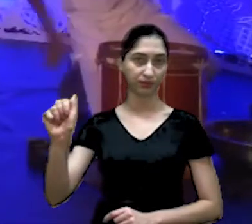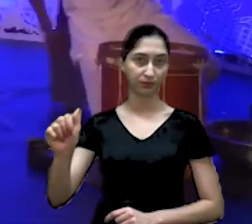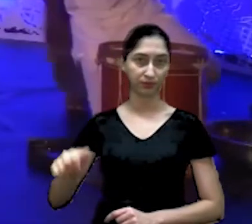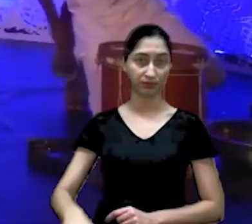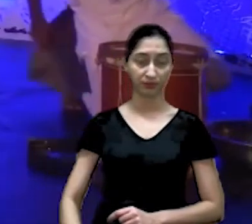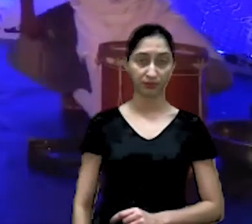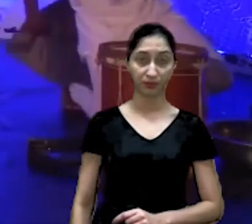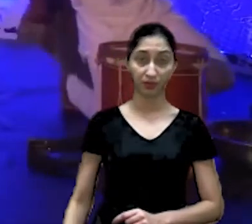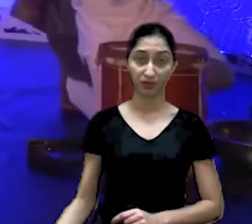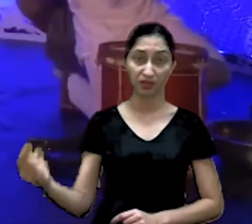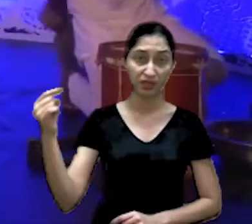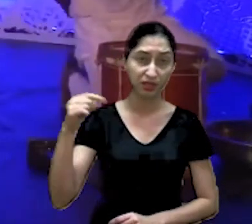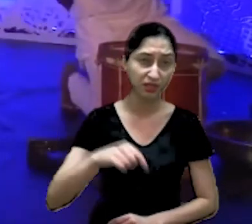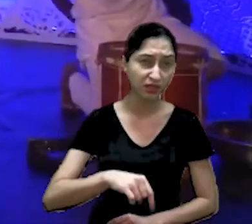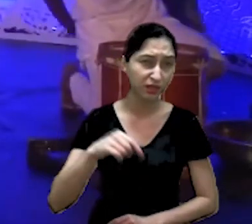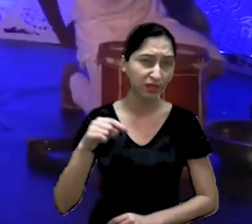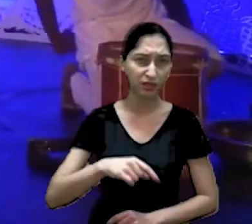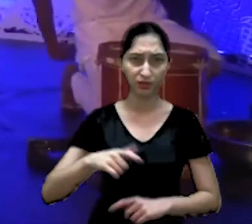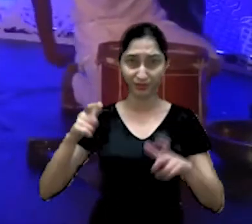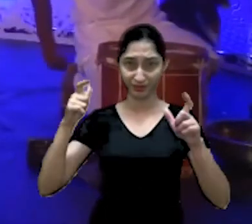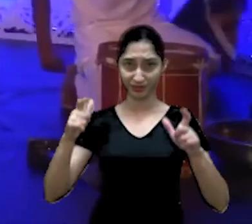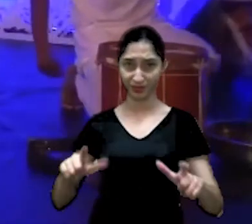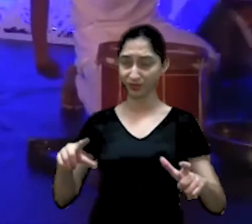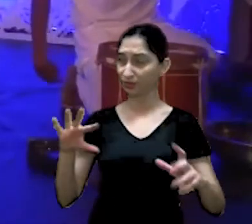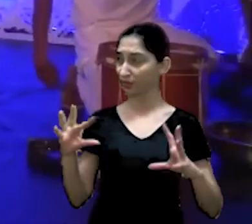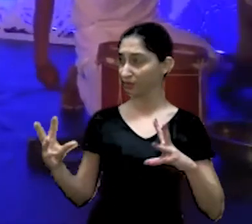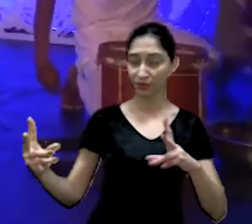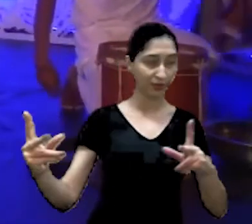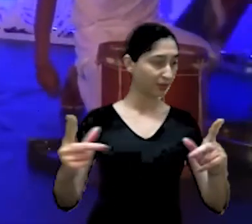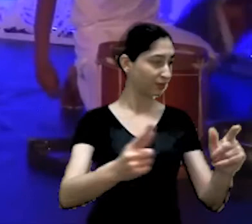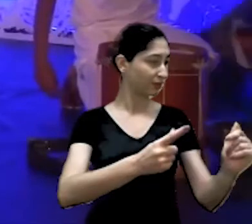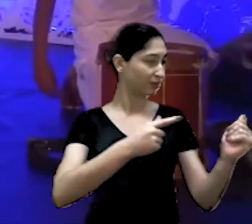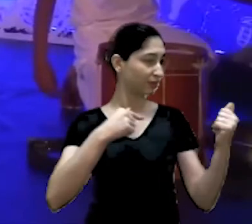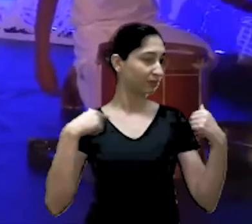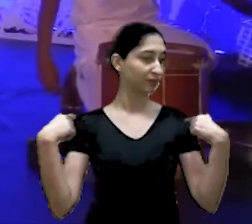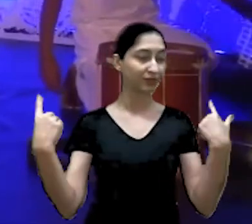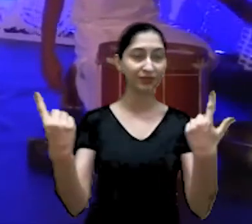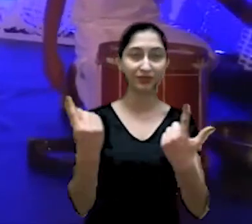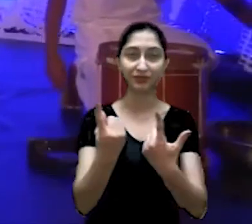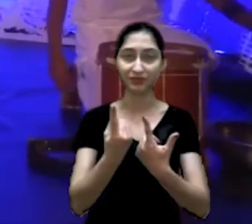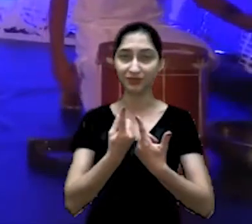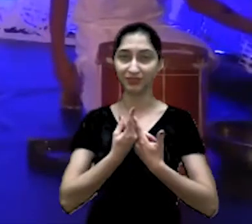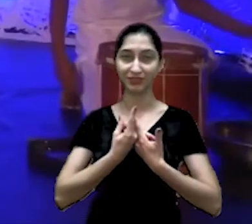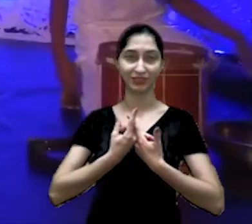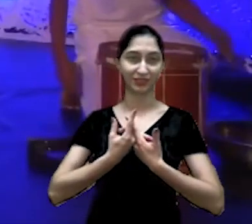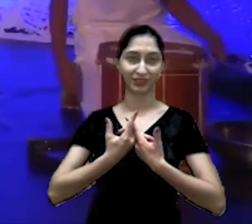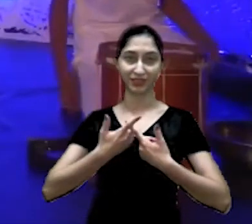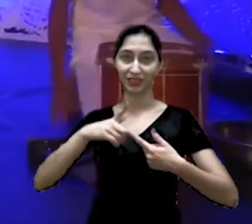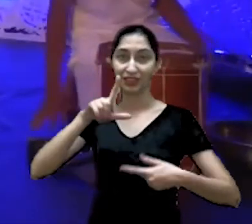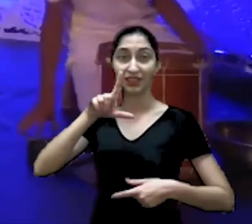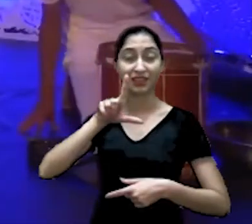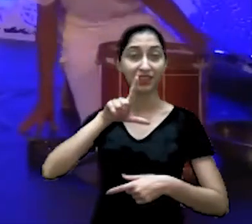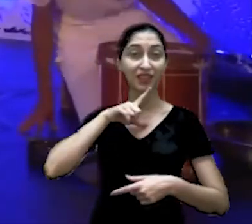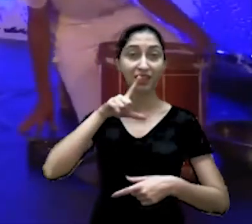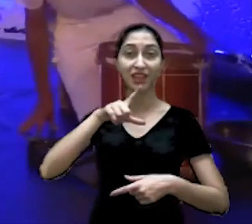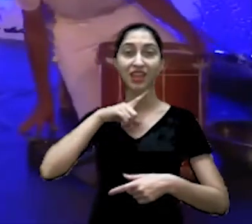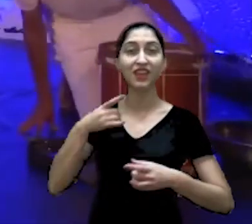Aqui, onde estão os homens? Há um grande